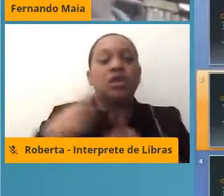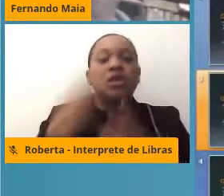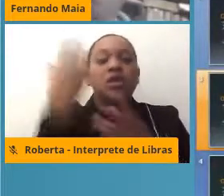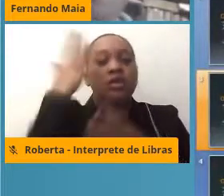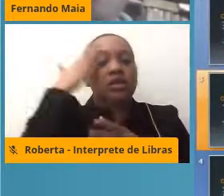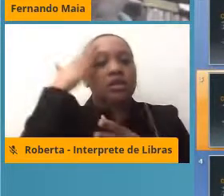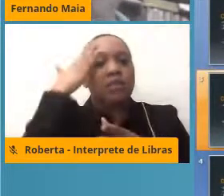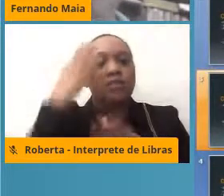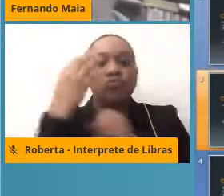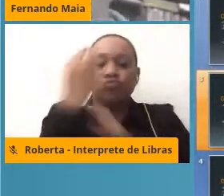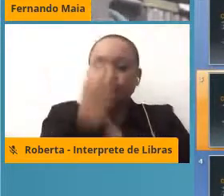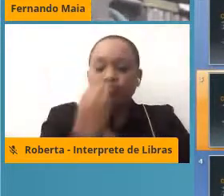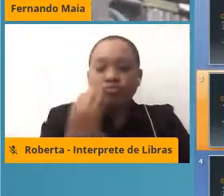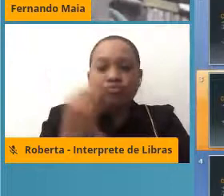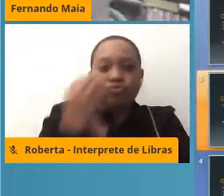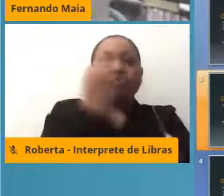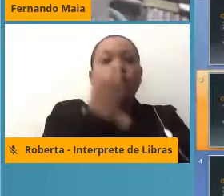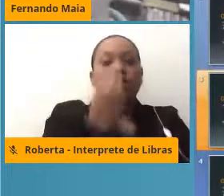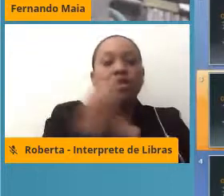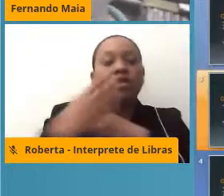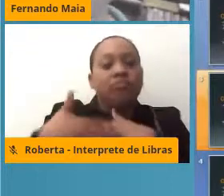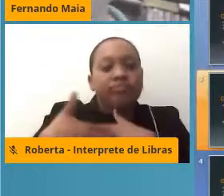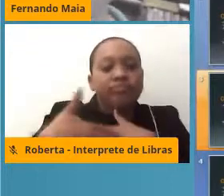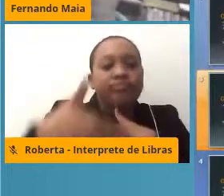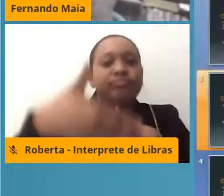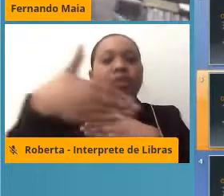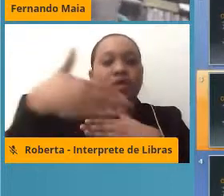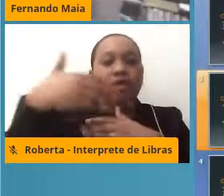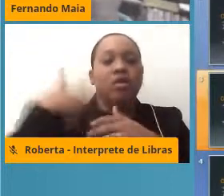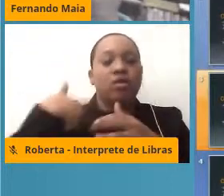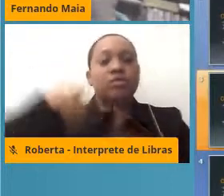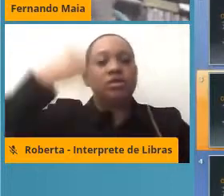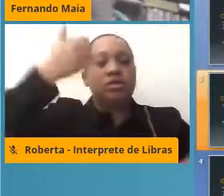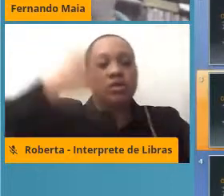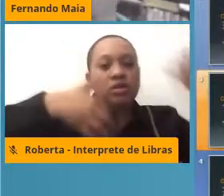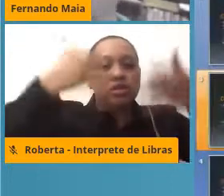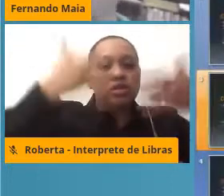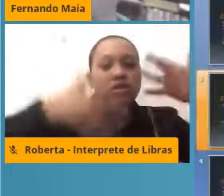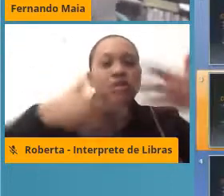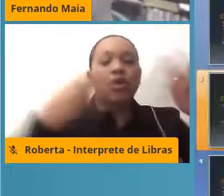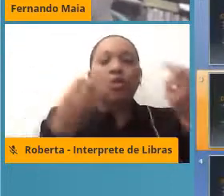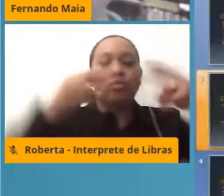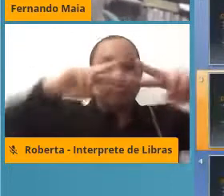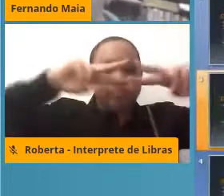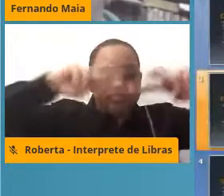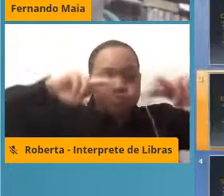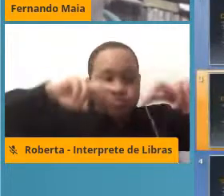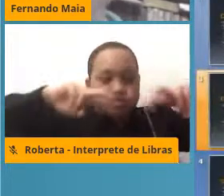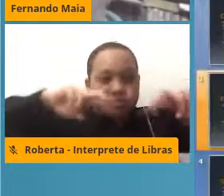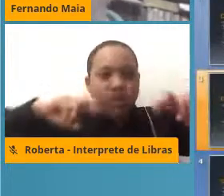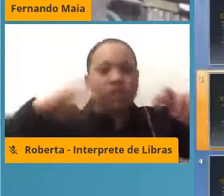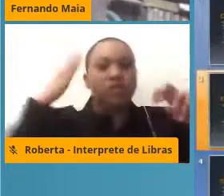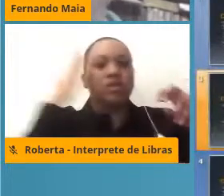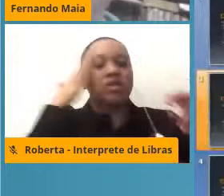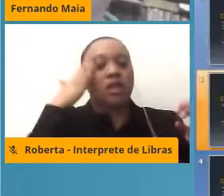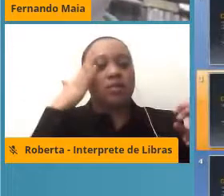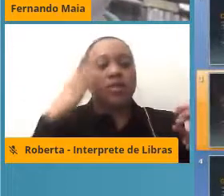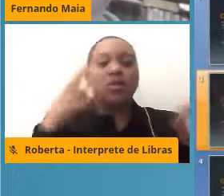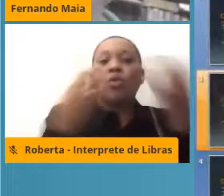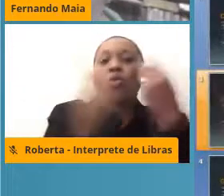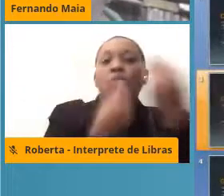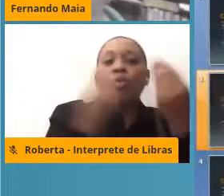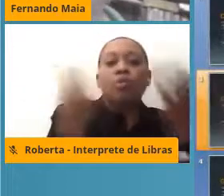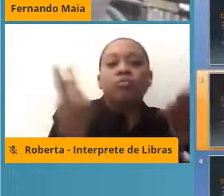como também a gente vai, mais na frente, quando o Fernando for falar sobre diagnóstico, ele vai falar exatamente sobre provas sorológicas, por exemplo,